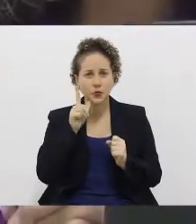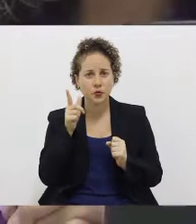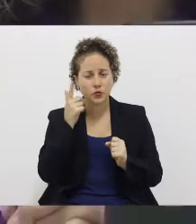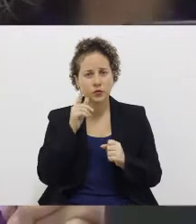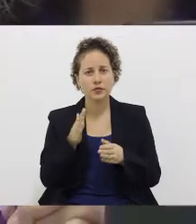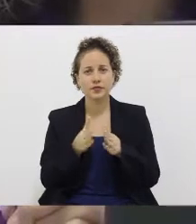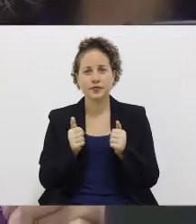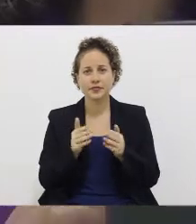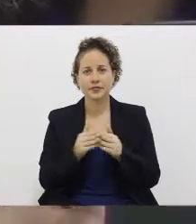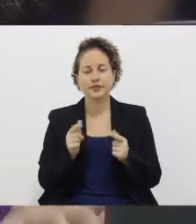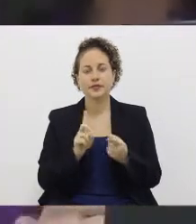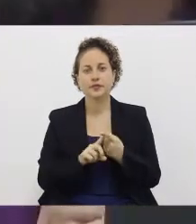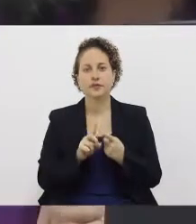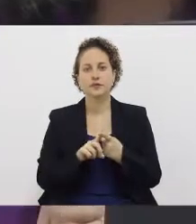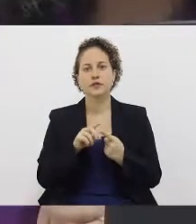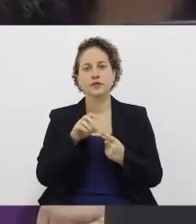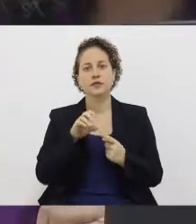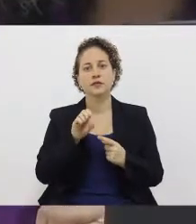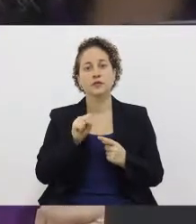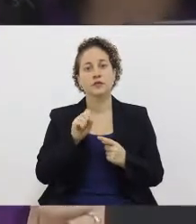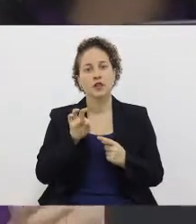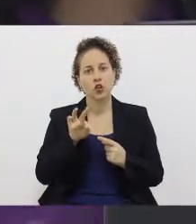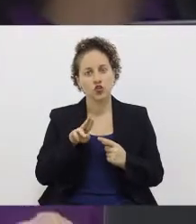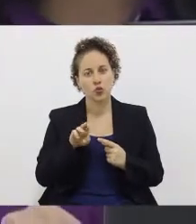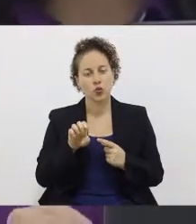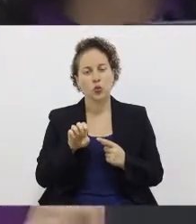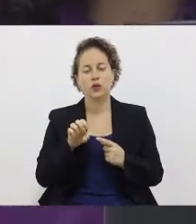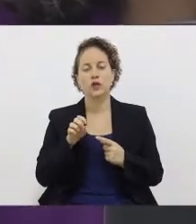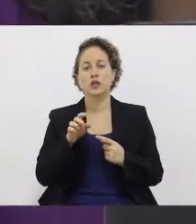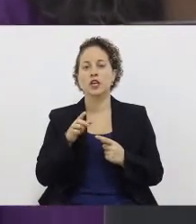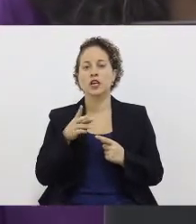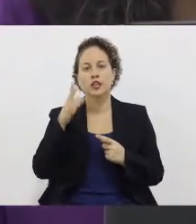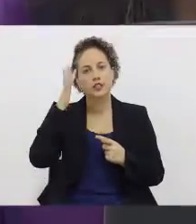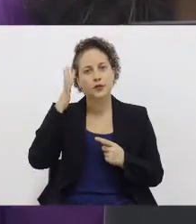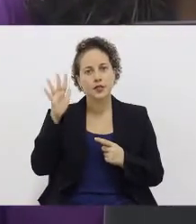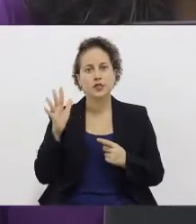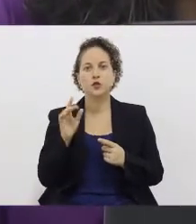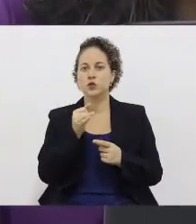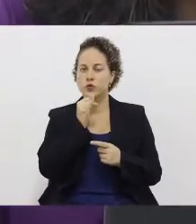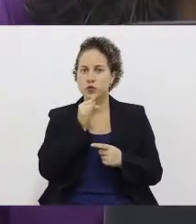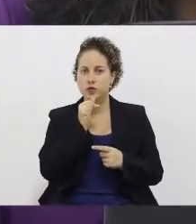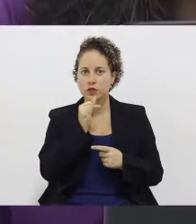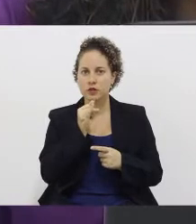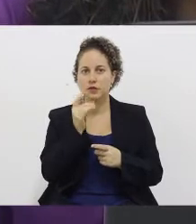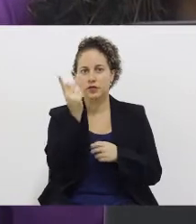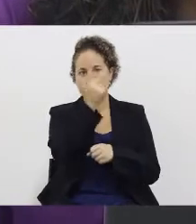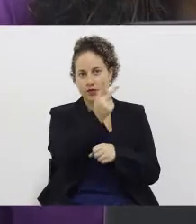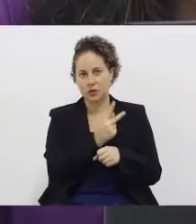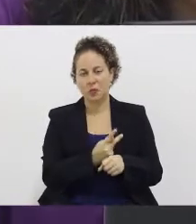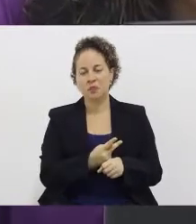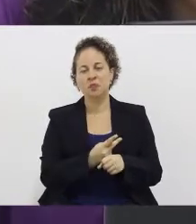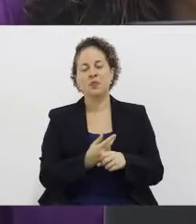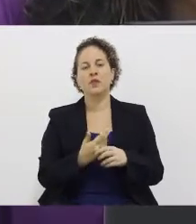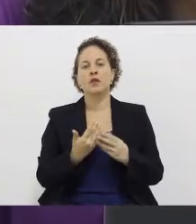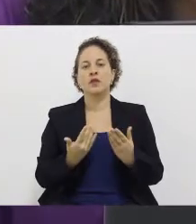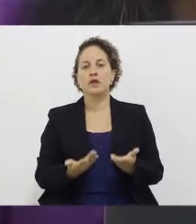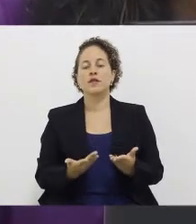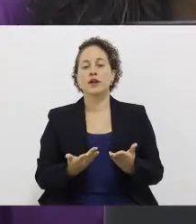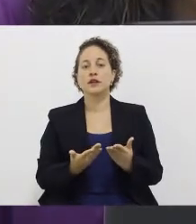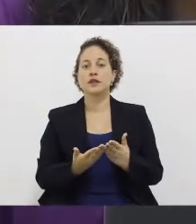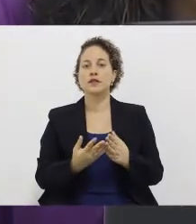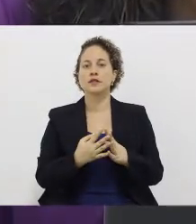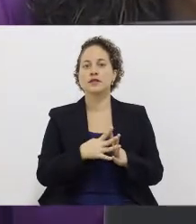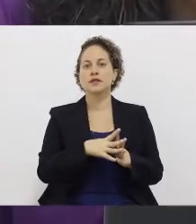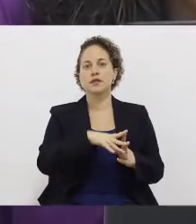pedida, ressuprindo o estoque. Vamos ver esse conceito aqui no desenho. Nós temos aqui um gráfico de